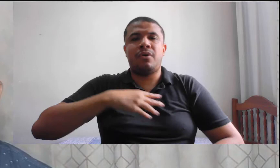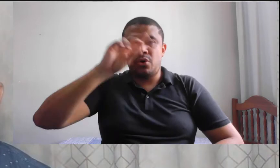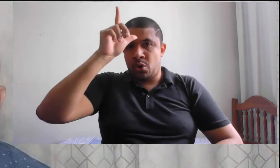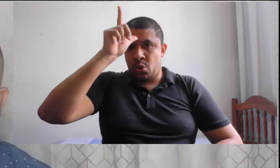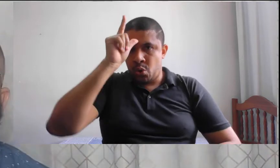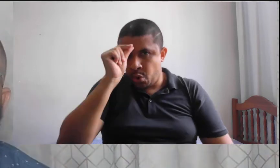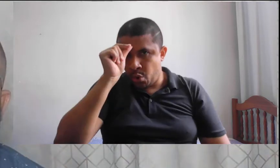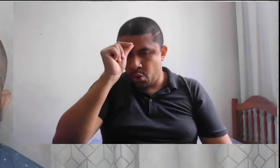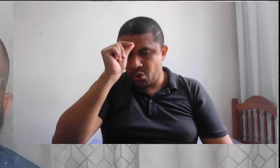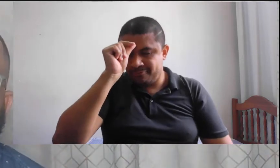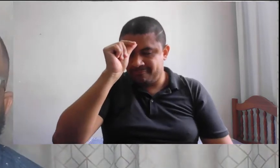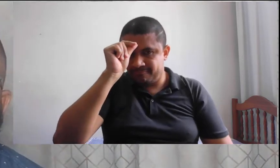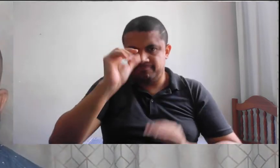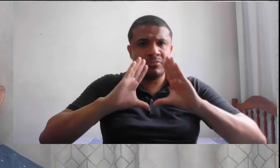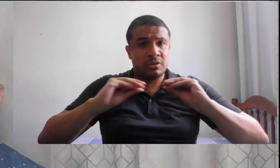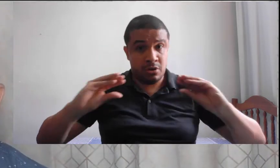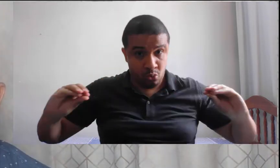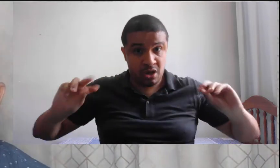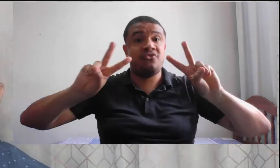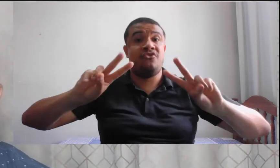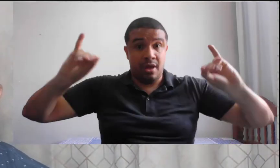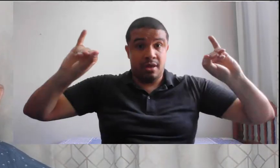E as coisas voltarão ao normal.